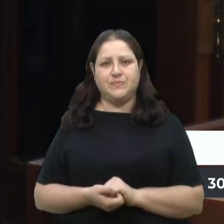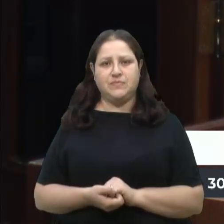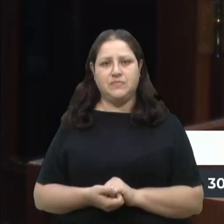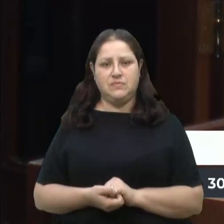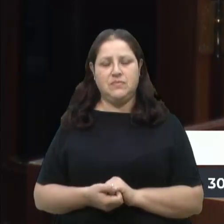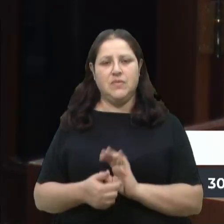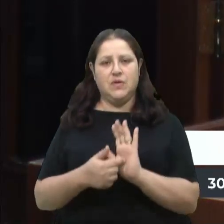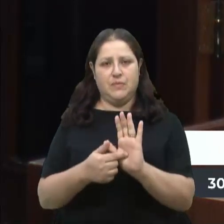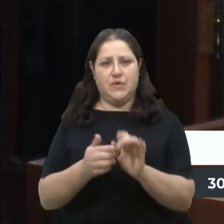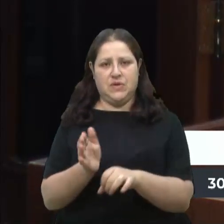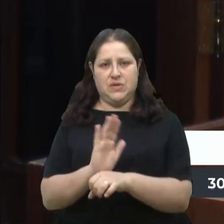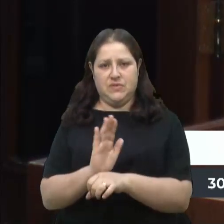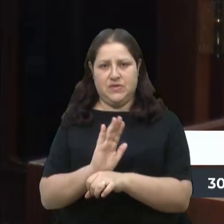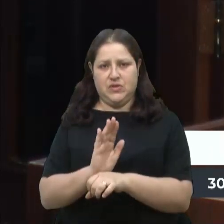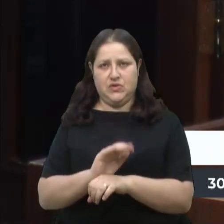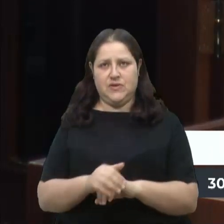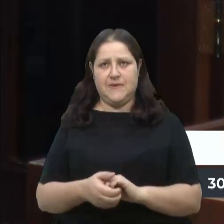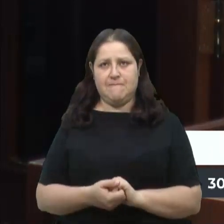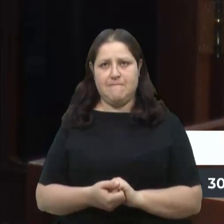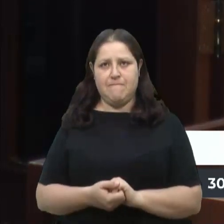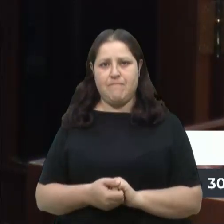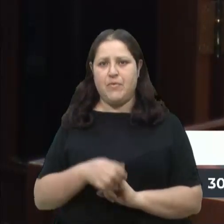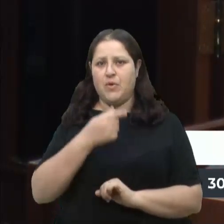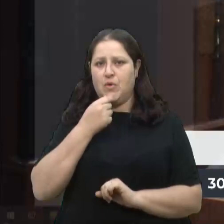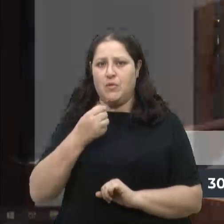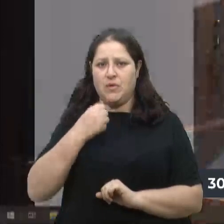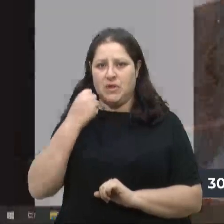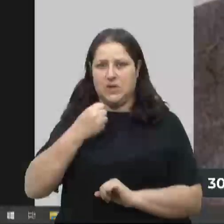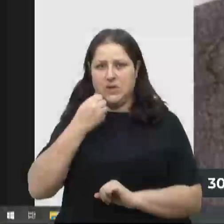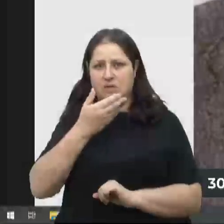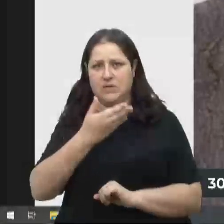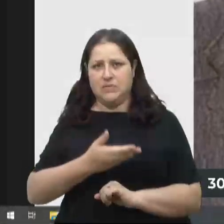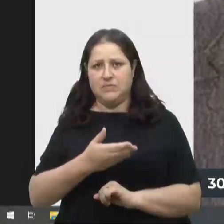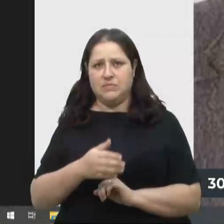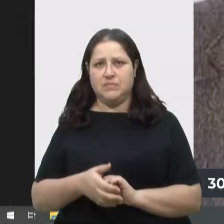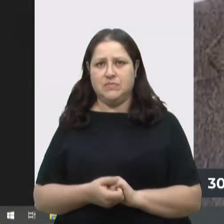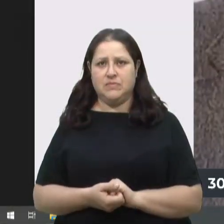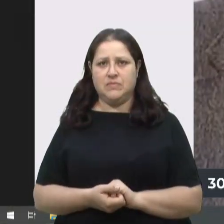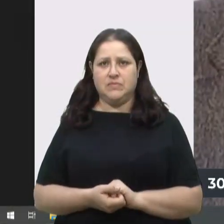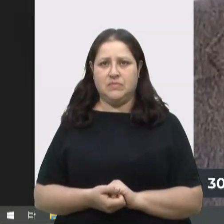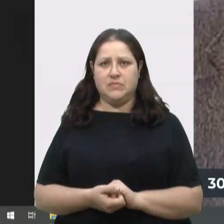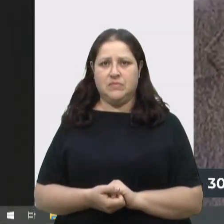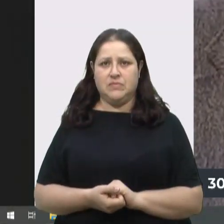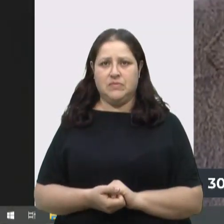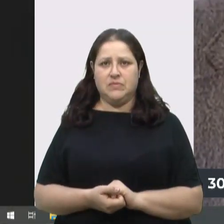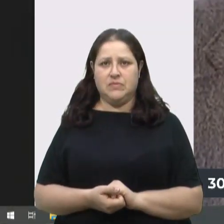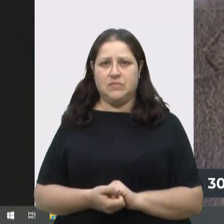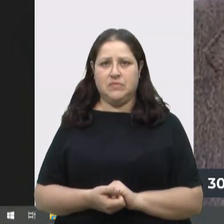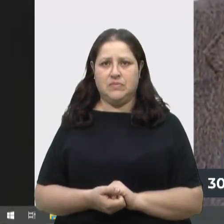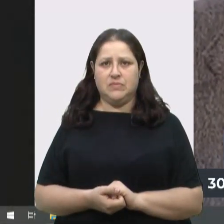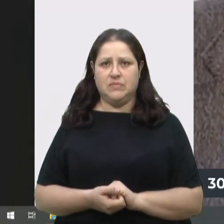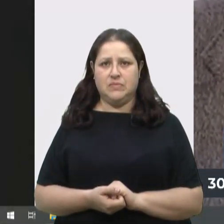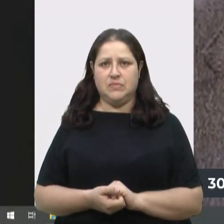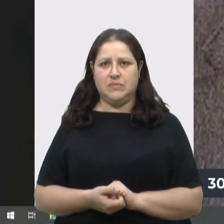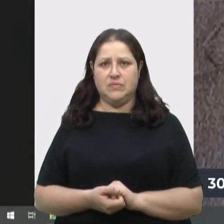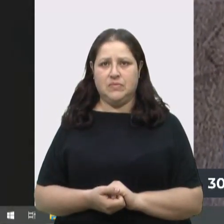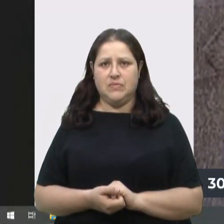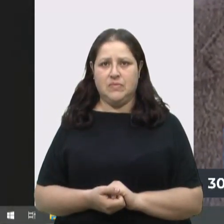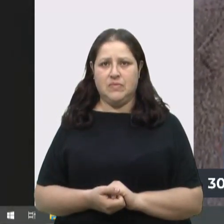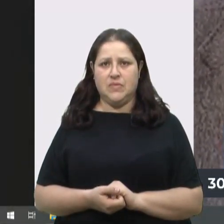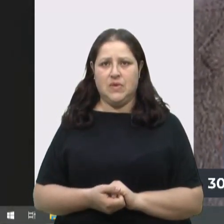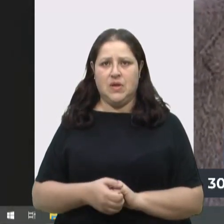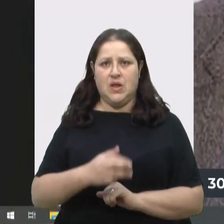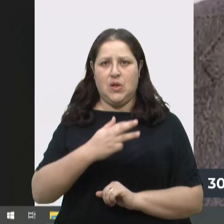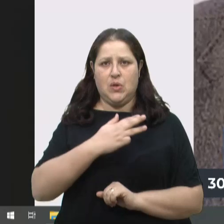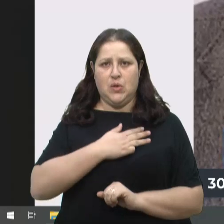um vídeo do nosso senador. Dia 27 de abril, quando o presidente Lula assinou 6 decretos